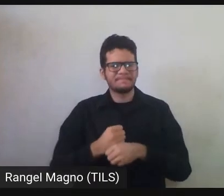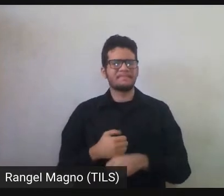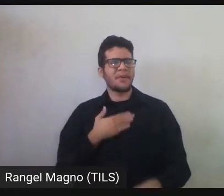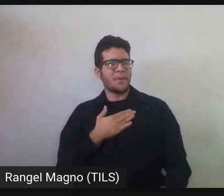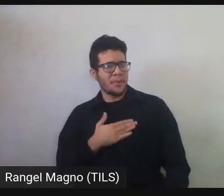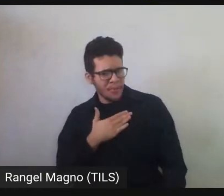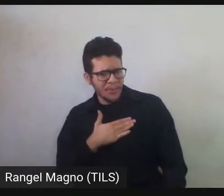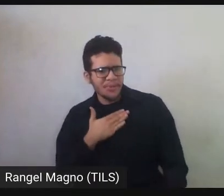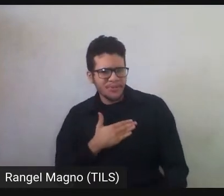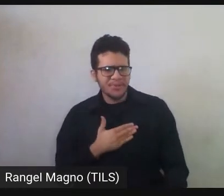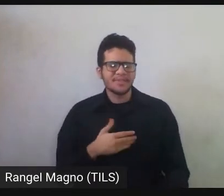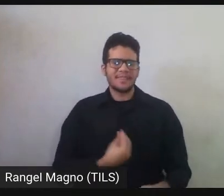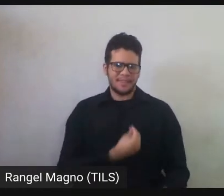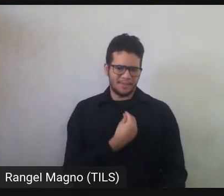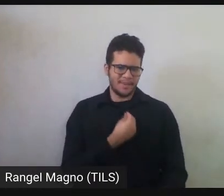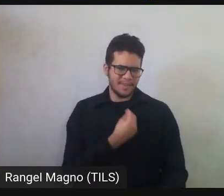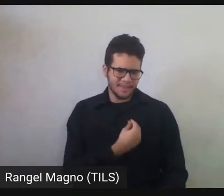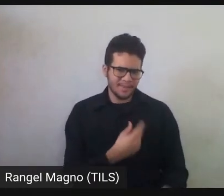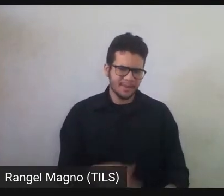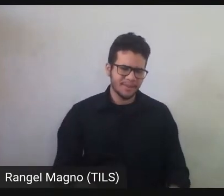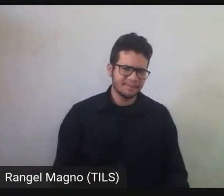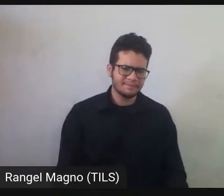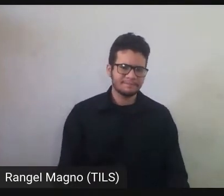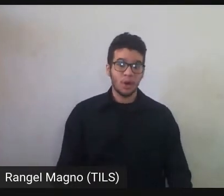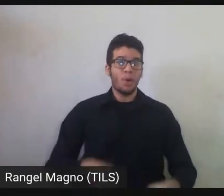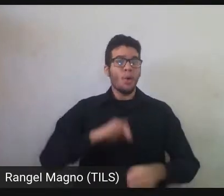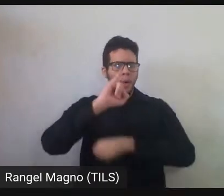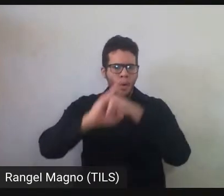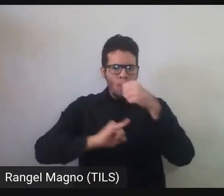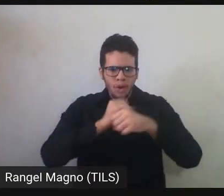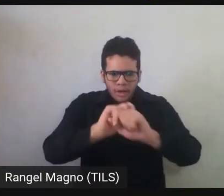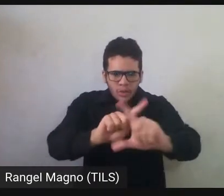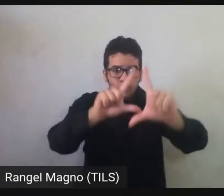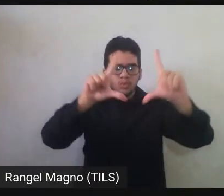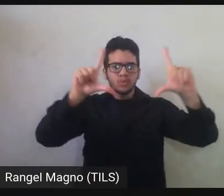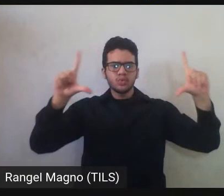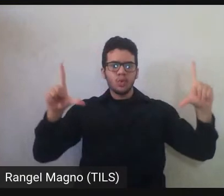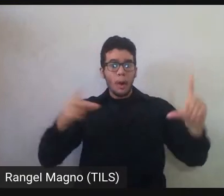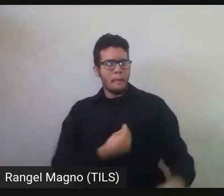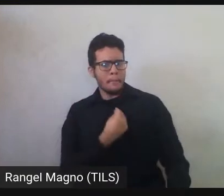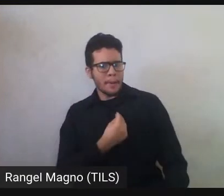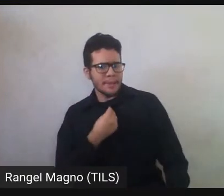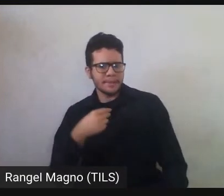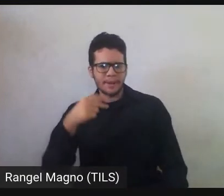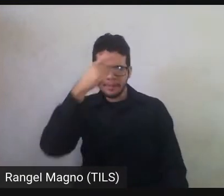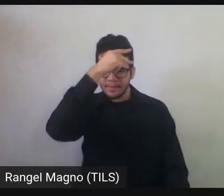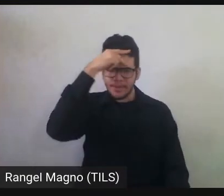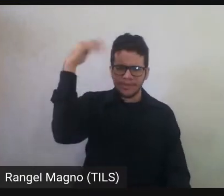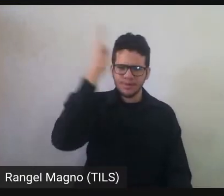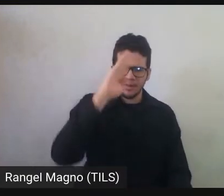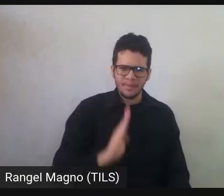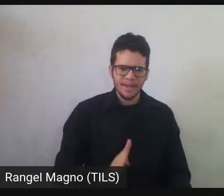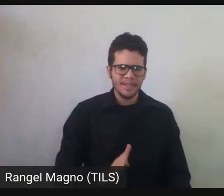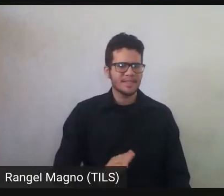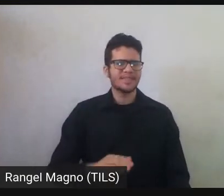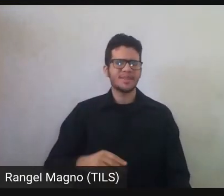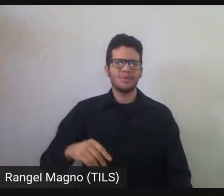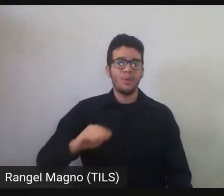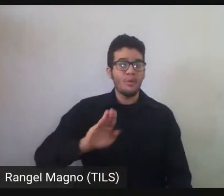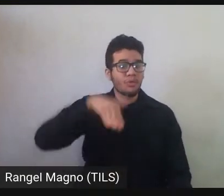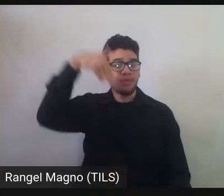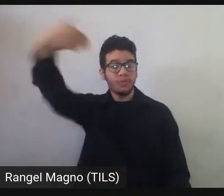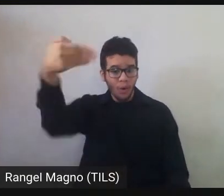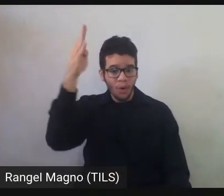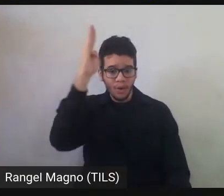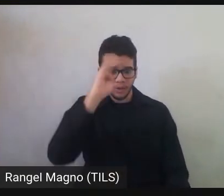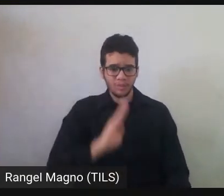democrático achei que dá acesso a participação de pessoas do Brasil inteiro e mesmo de fora do Brasil gostei da experiência